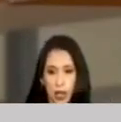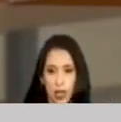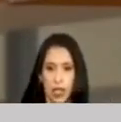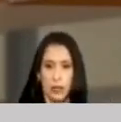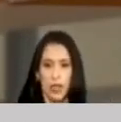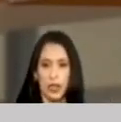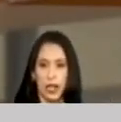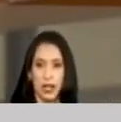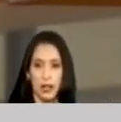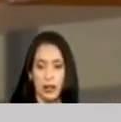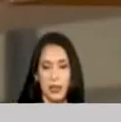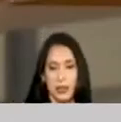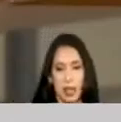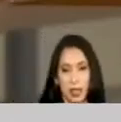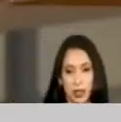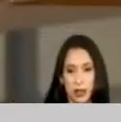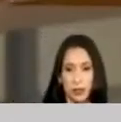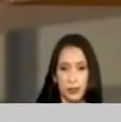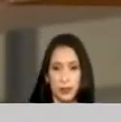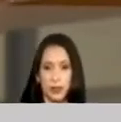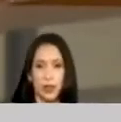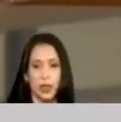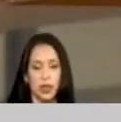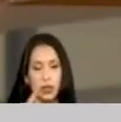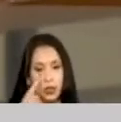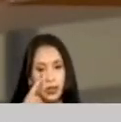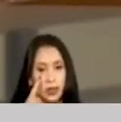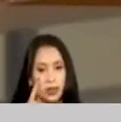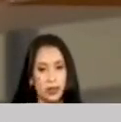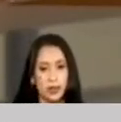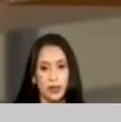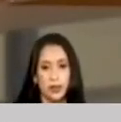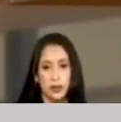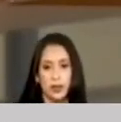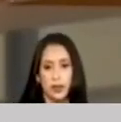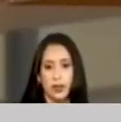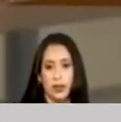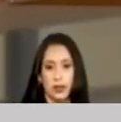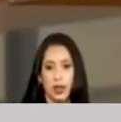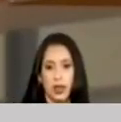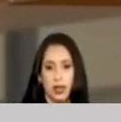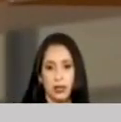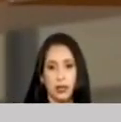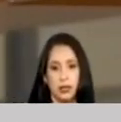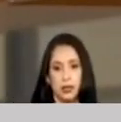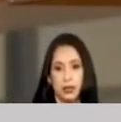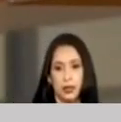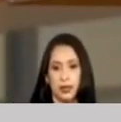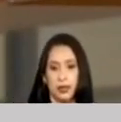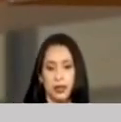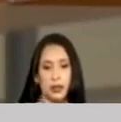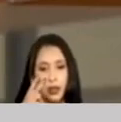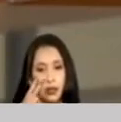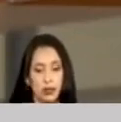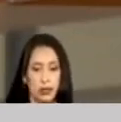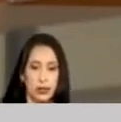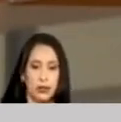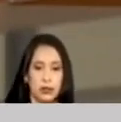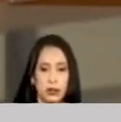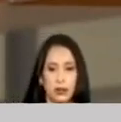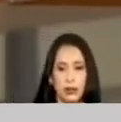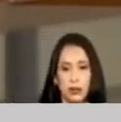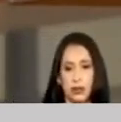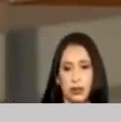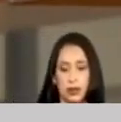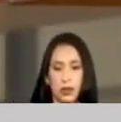de setembro de 2001 nos Estados Unidos e disse que os terroristas só foram encontrados porque o dinheiro foi seguido.